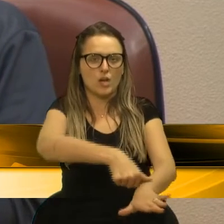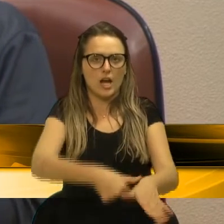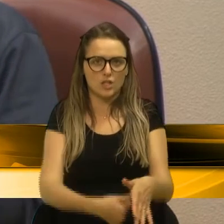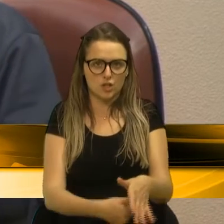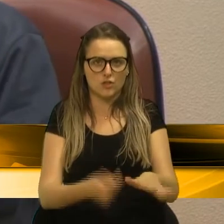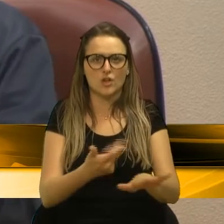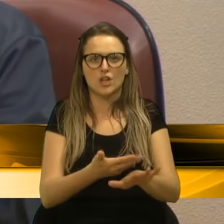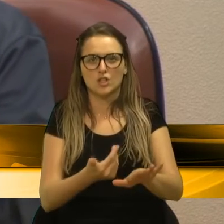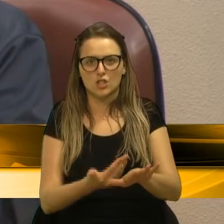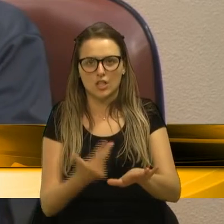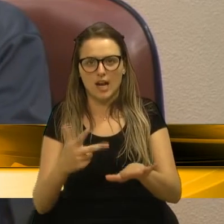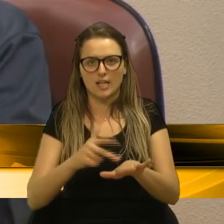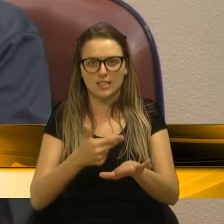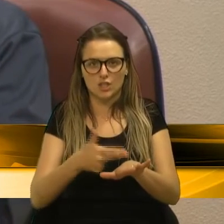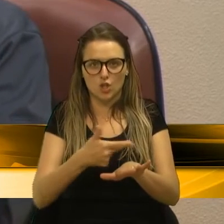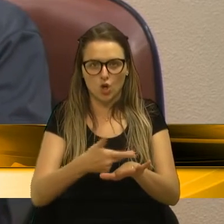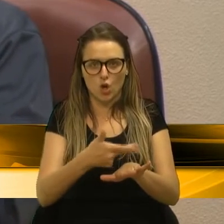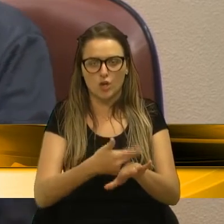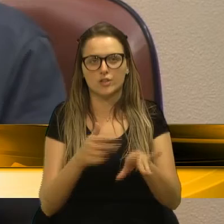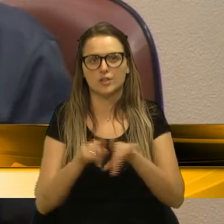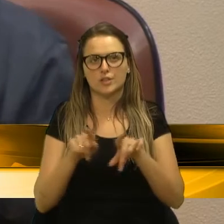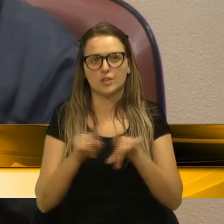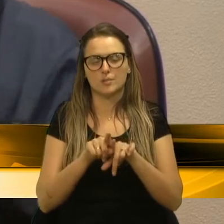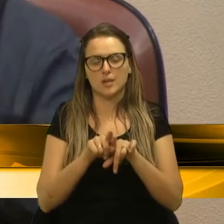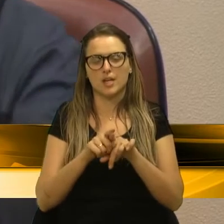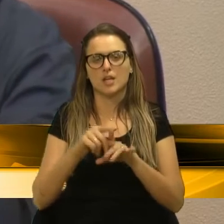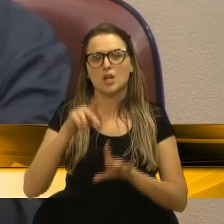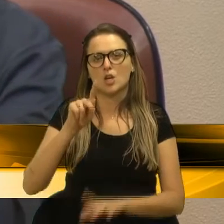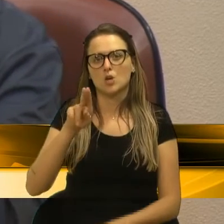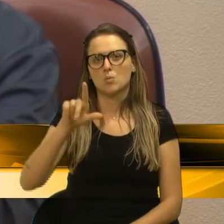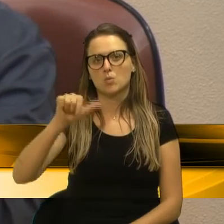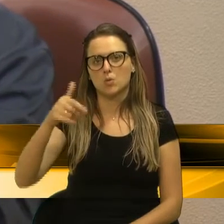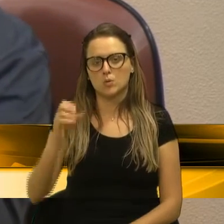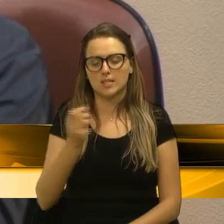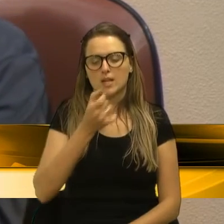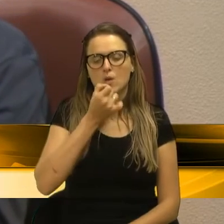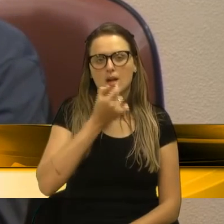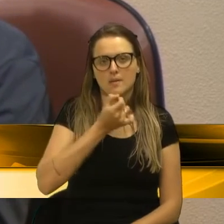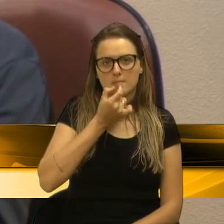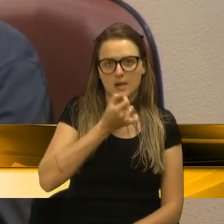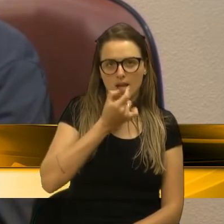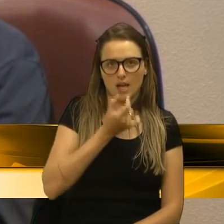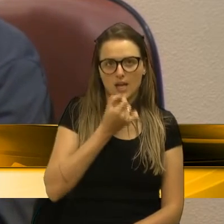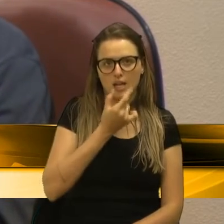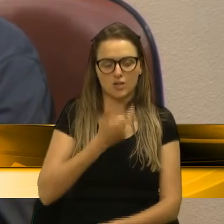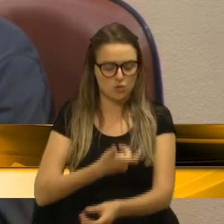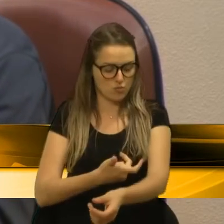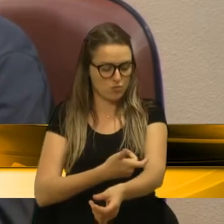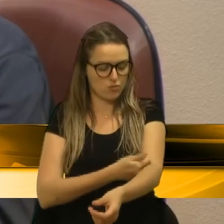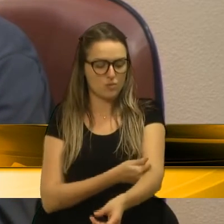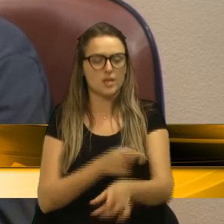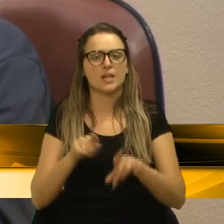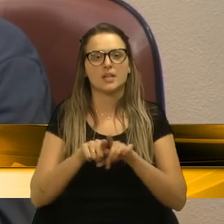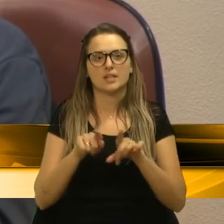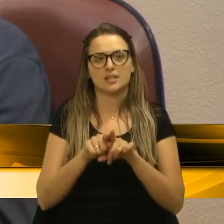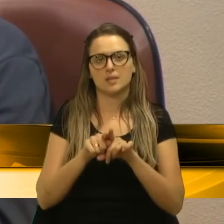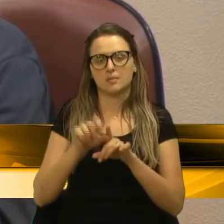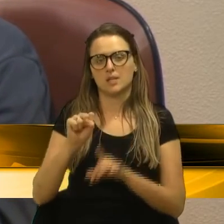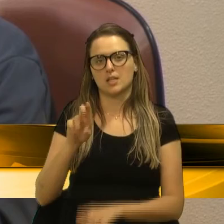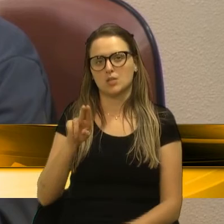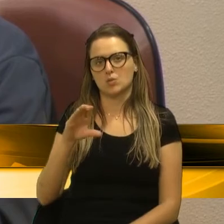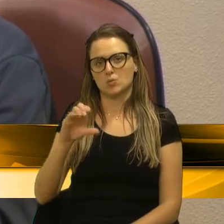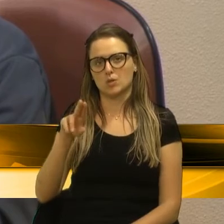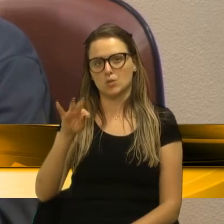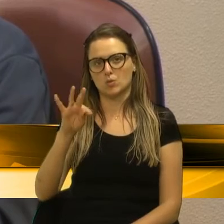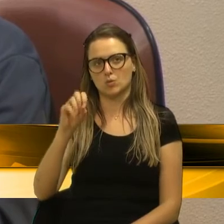pontos, aspirações e secreções, punção venosa periférica, aplicação de medicamento endovenoso, intramuscular e subcutâneo,